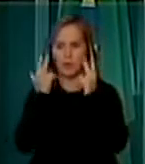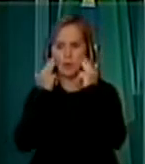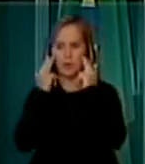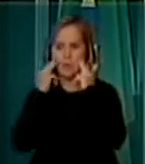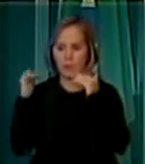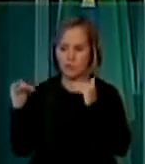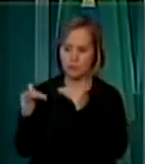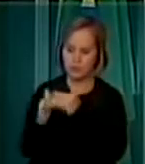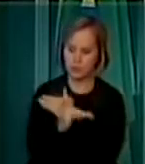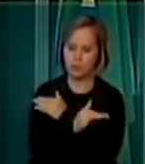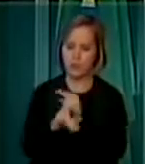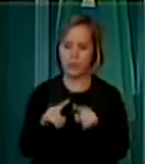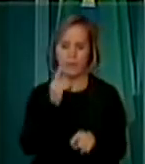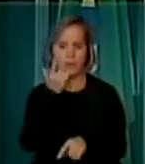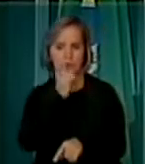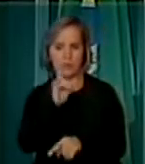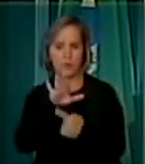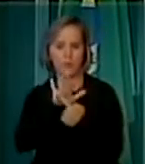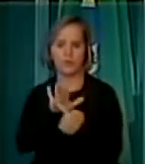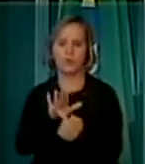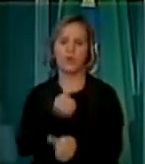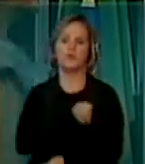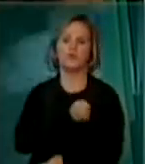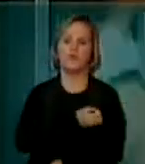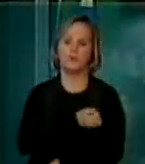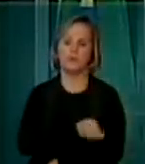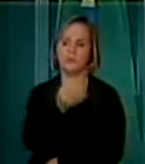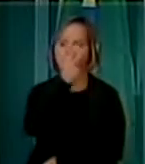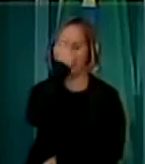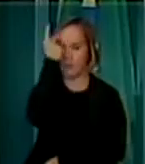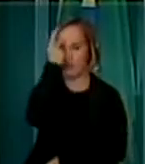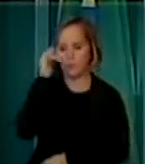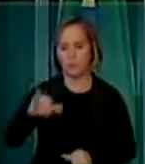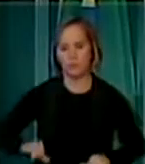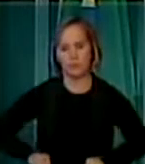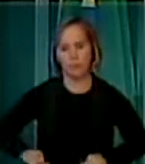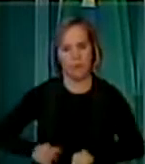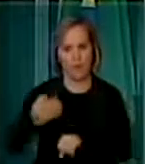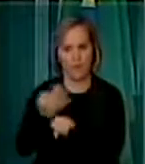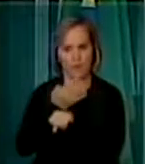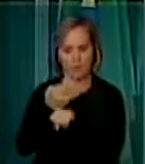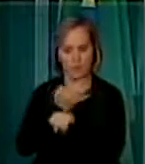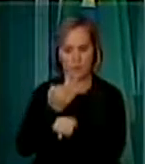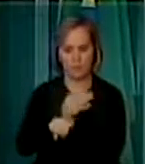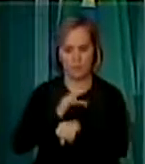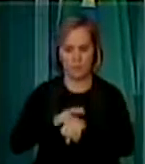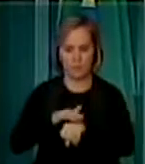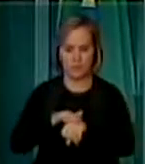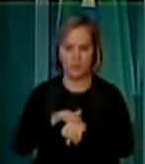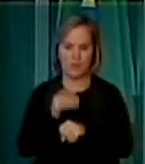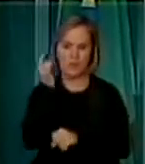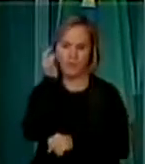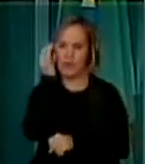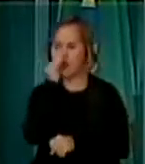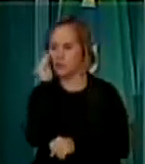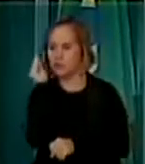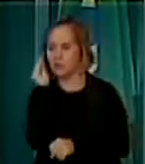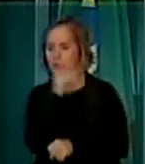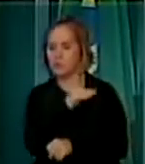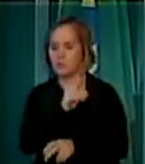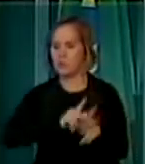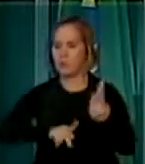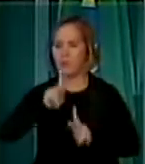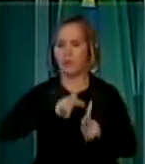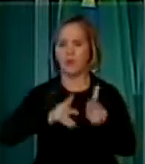confirmou o número de feridos. Fica mais fácil ignorar esse lado da história, deixando claro,